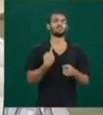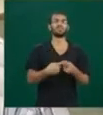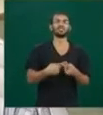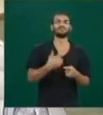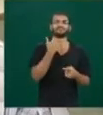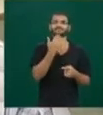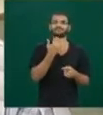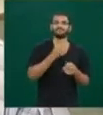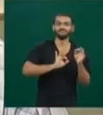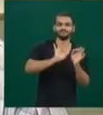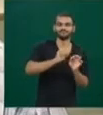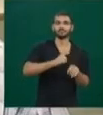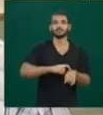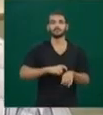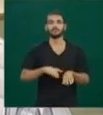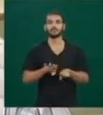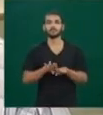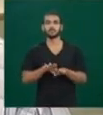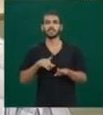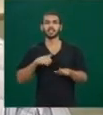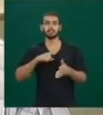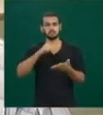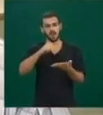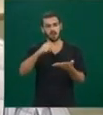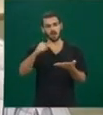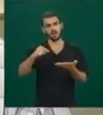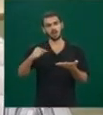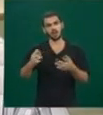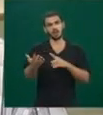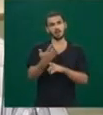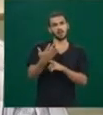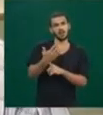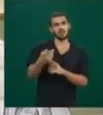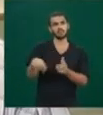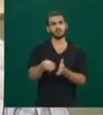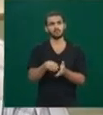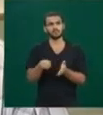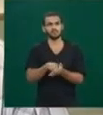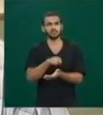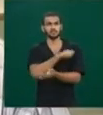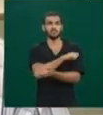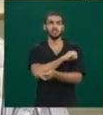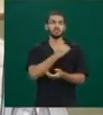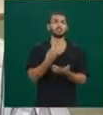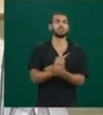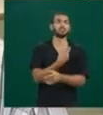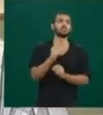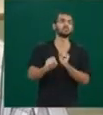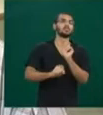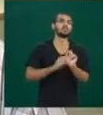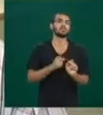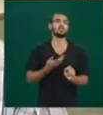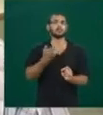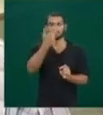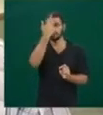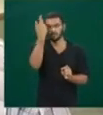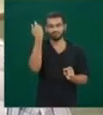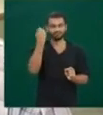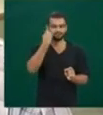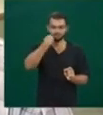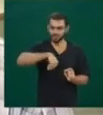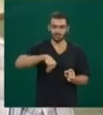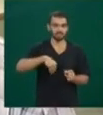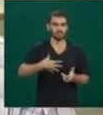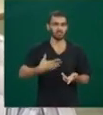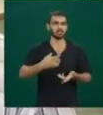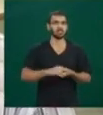de procedimentos que atendam à necessidade deles enquanto estudantes, eles acabam tendo uma perda muito séria da